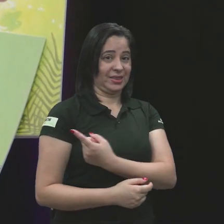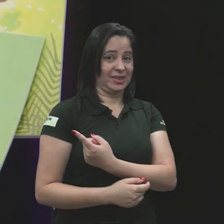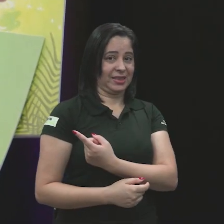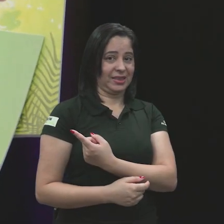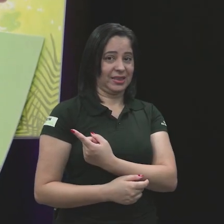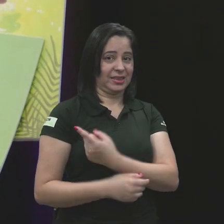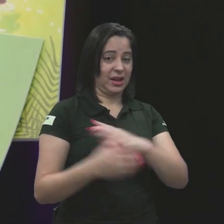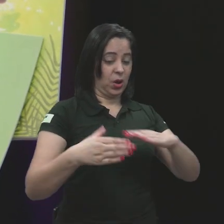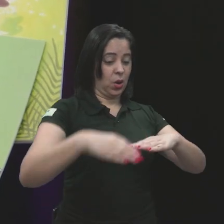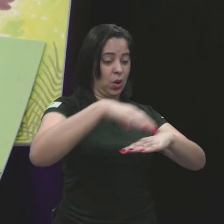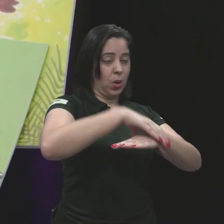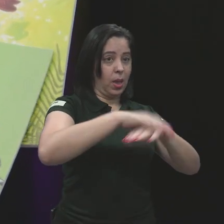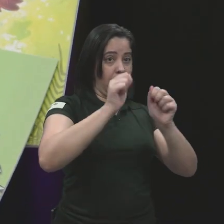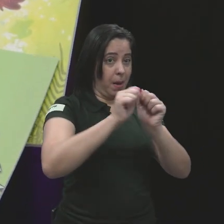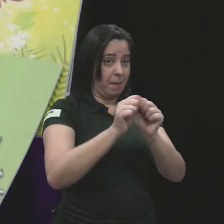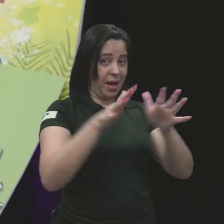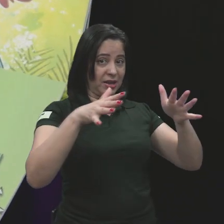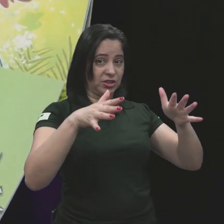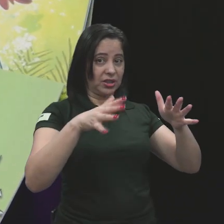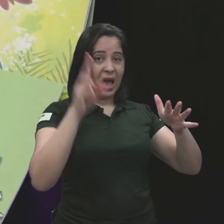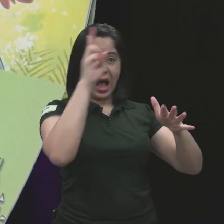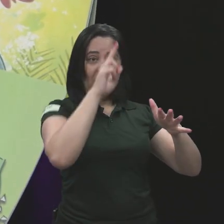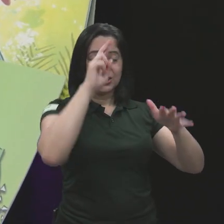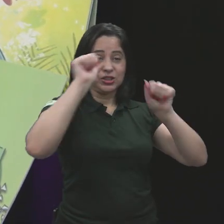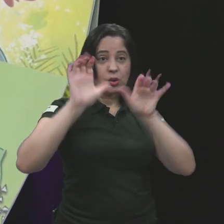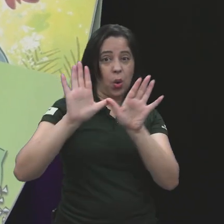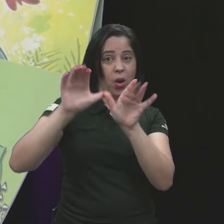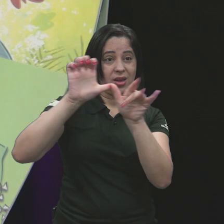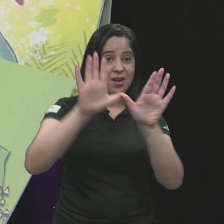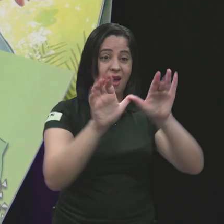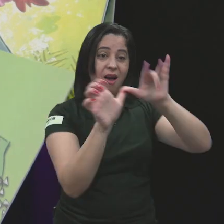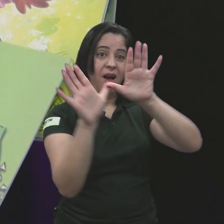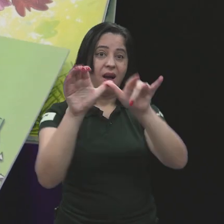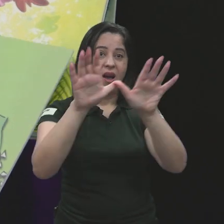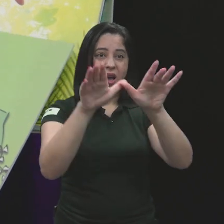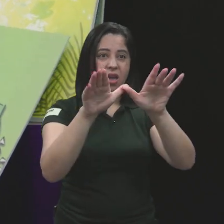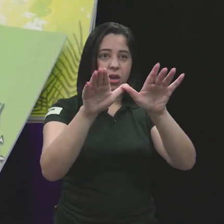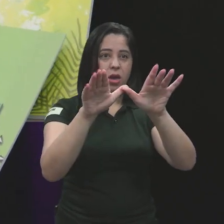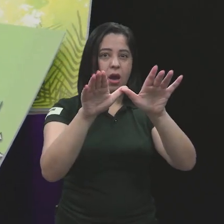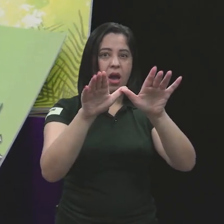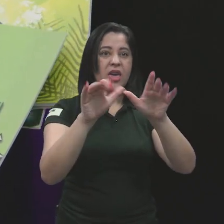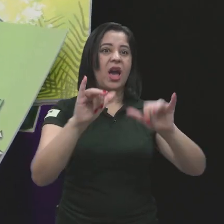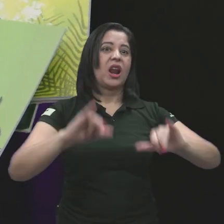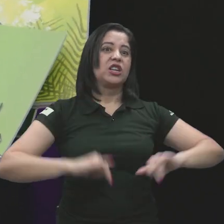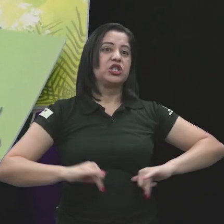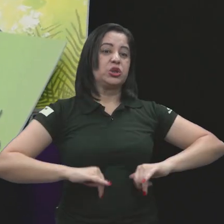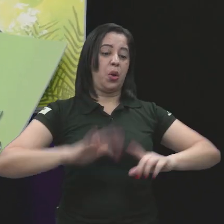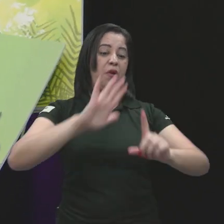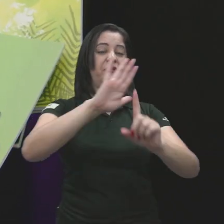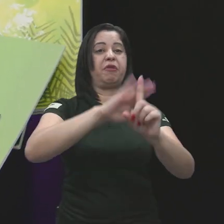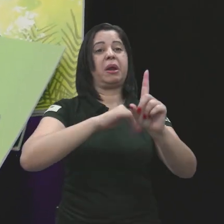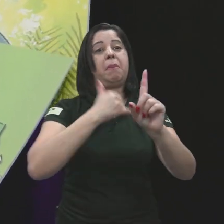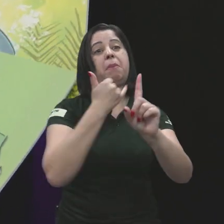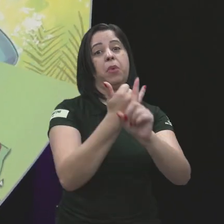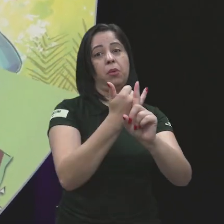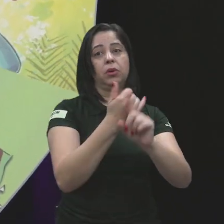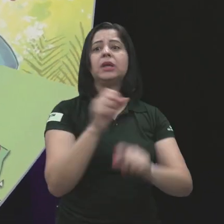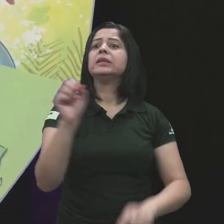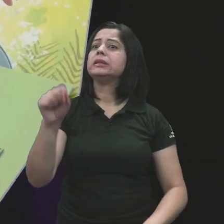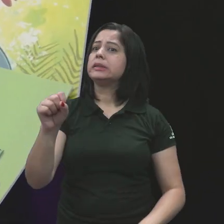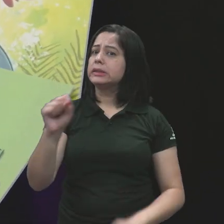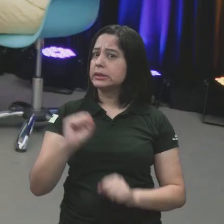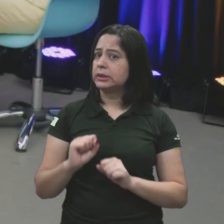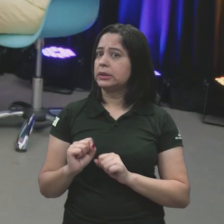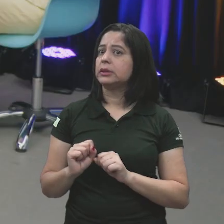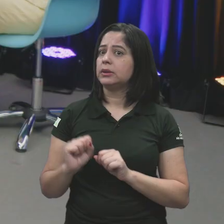é uma história de uma garça, que ela é bailarina, e as pessoas praticam bullying com ela, as amigas. Já tá dando uma forma de a gente educar